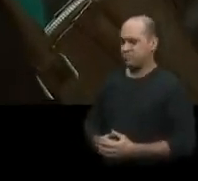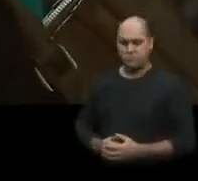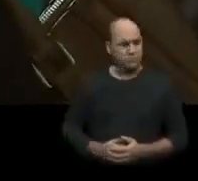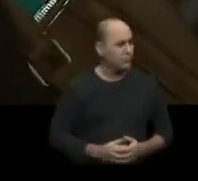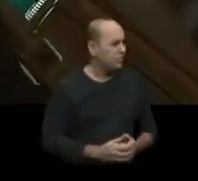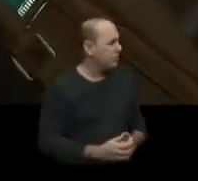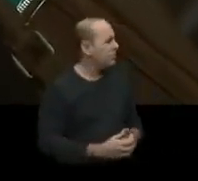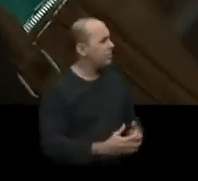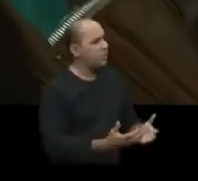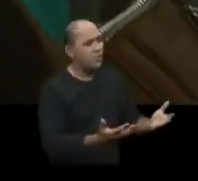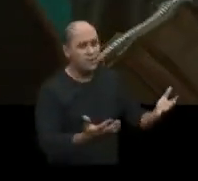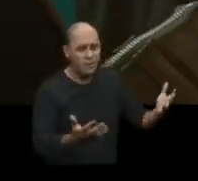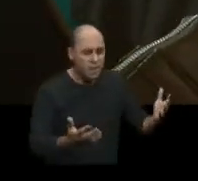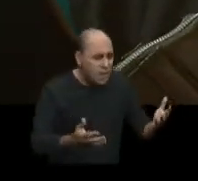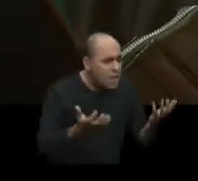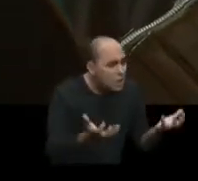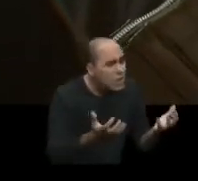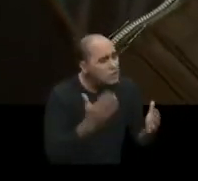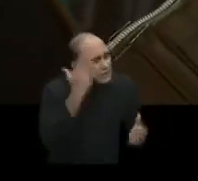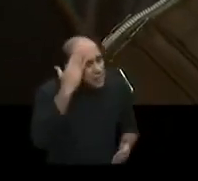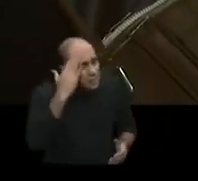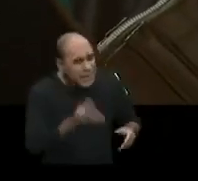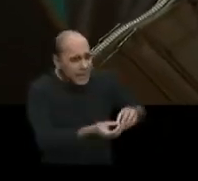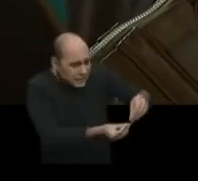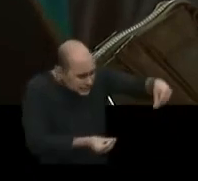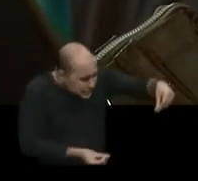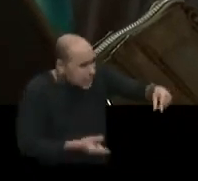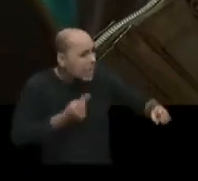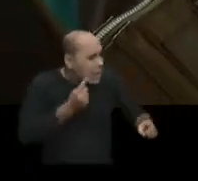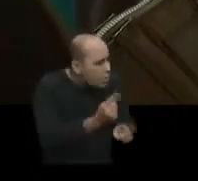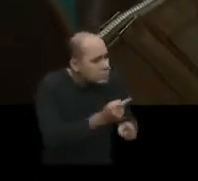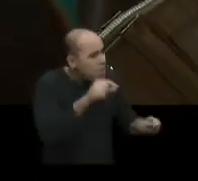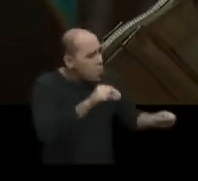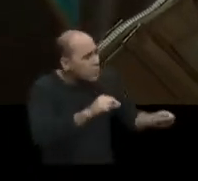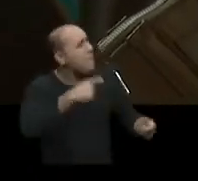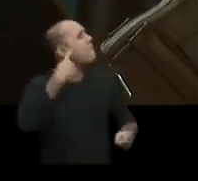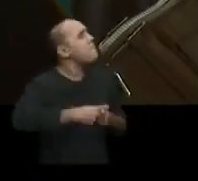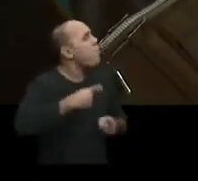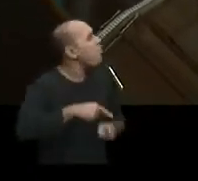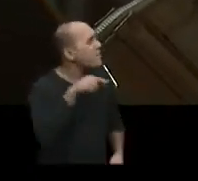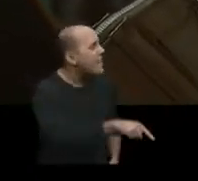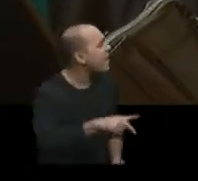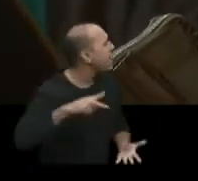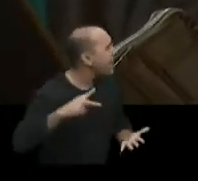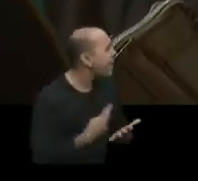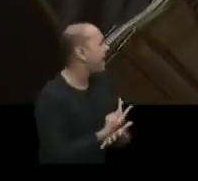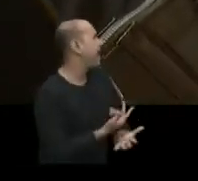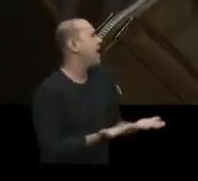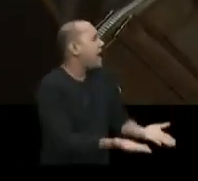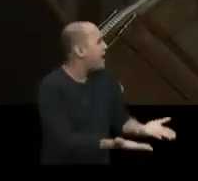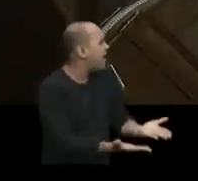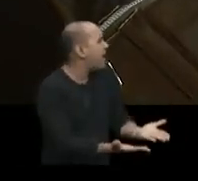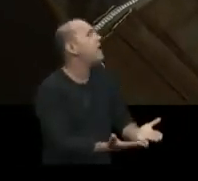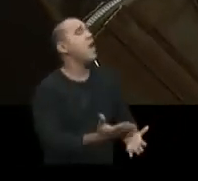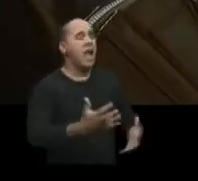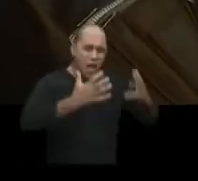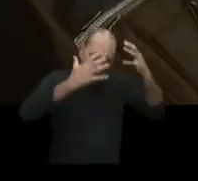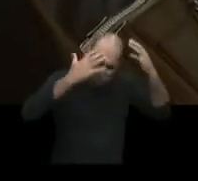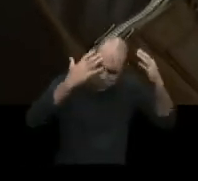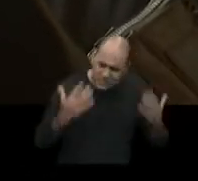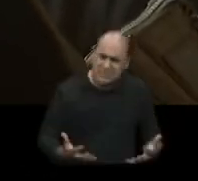Eu preciso descobrir a causa, doutora. E eu creio que Deus vai ressuscitá-lo para